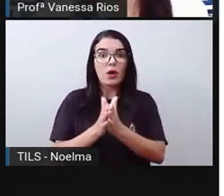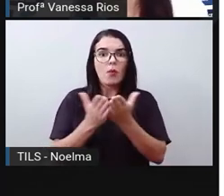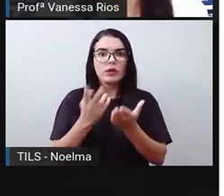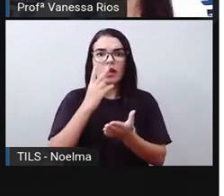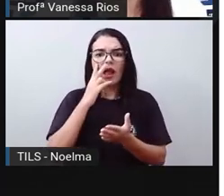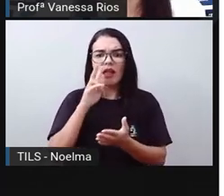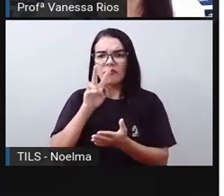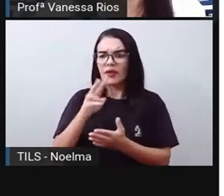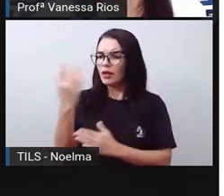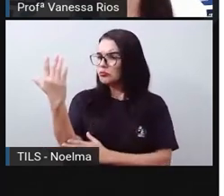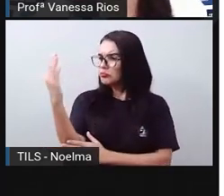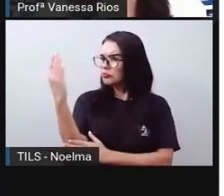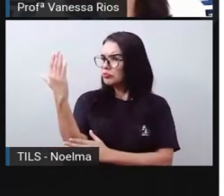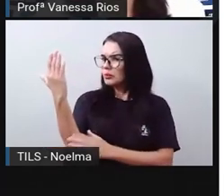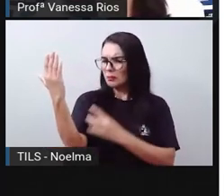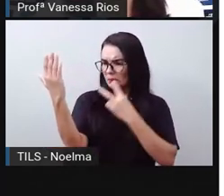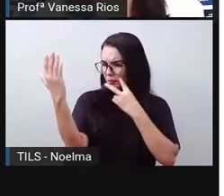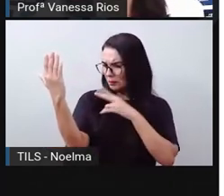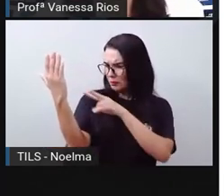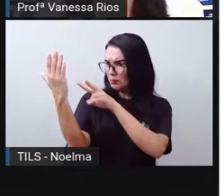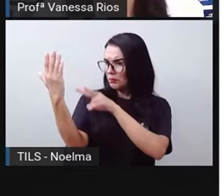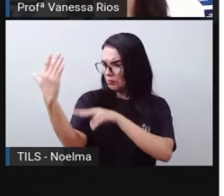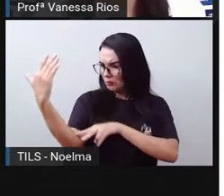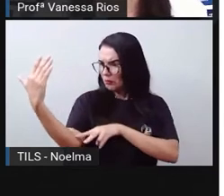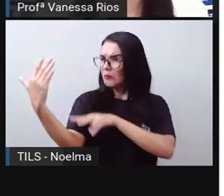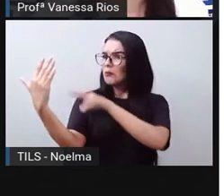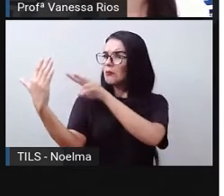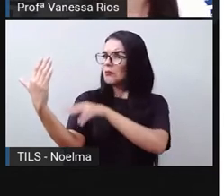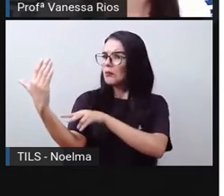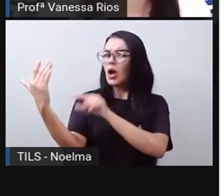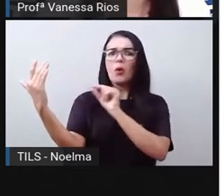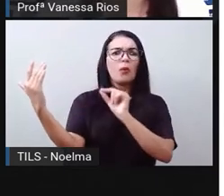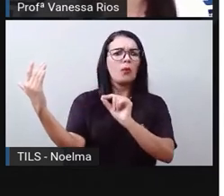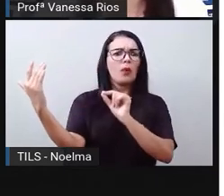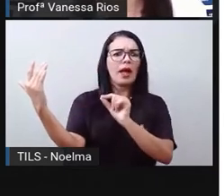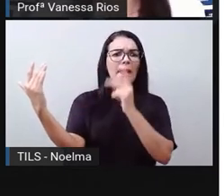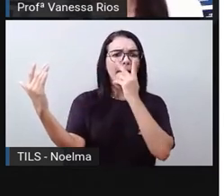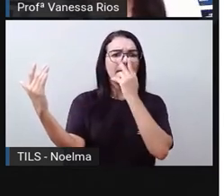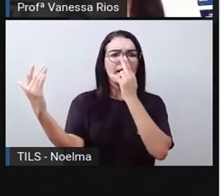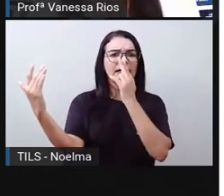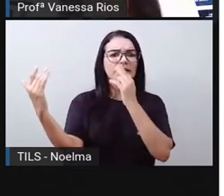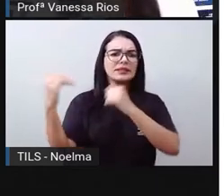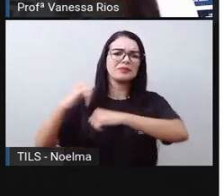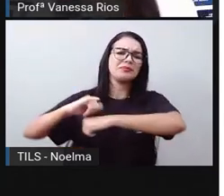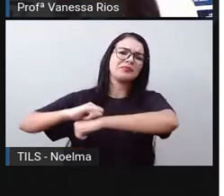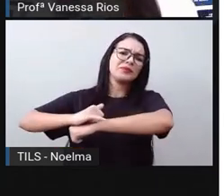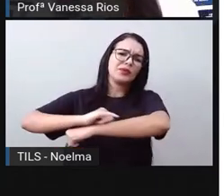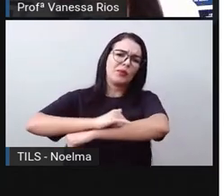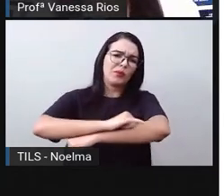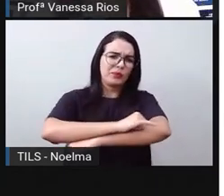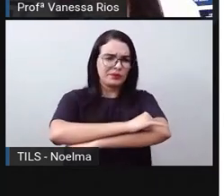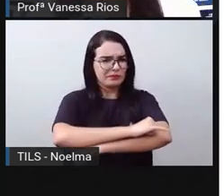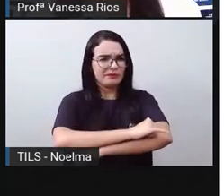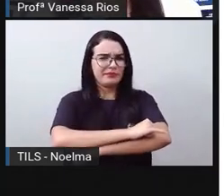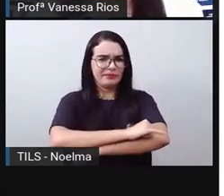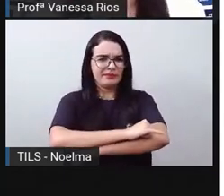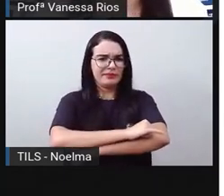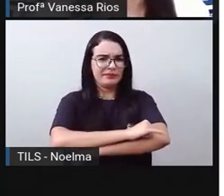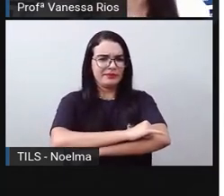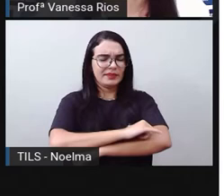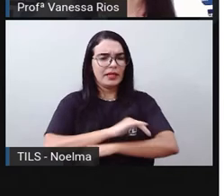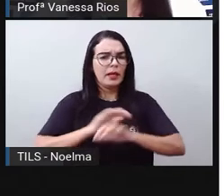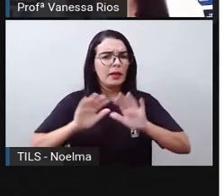no espelho, a imagem que ela vê refletida é de uma pessoa que está acima do peso. E